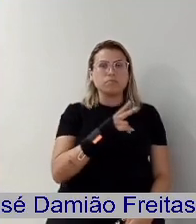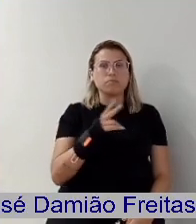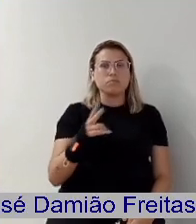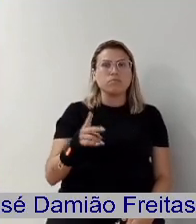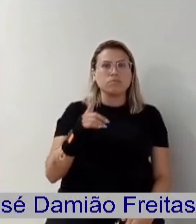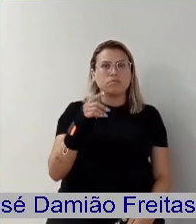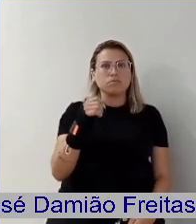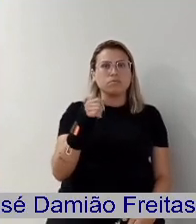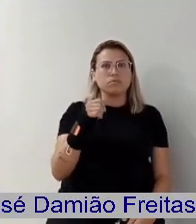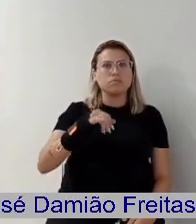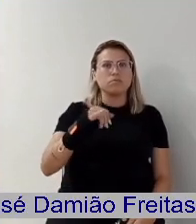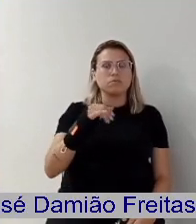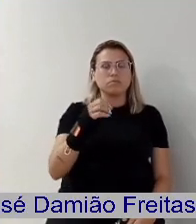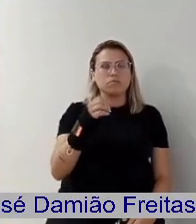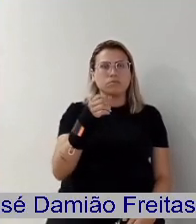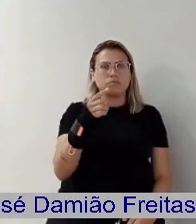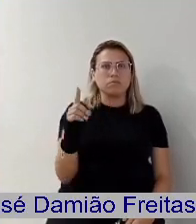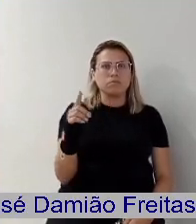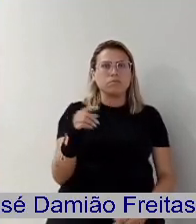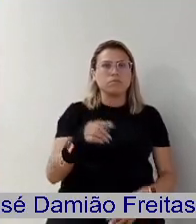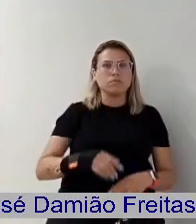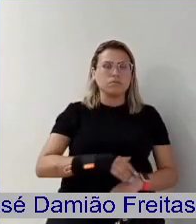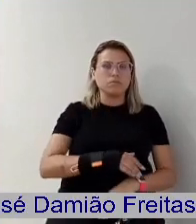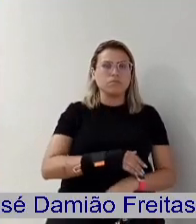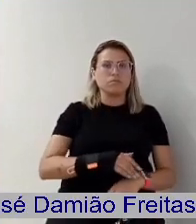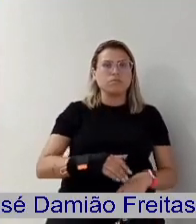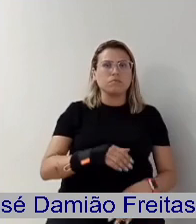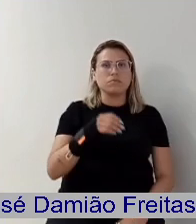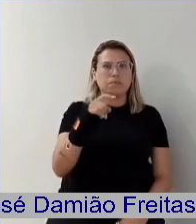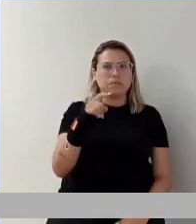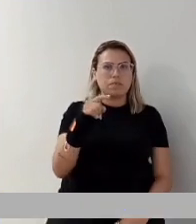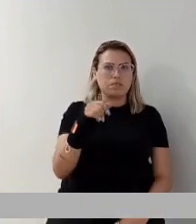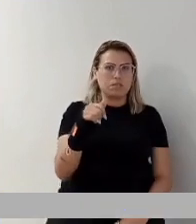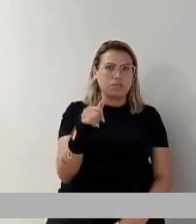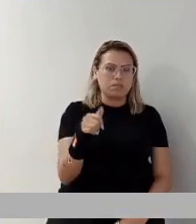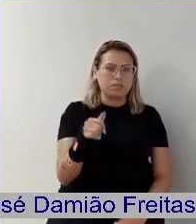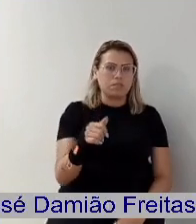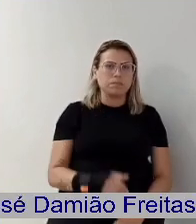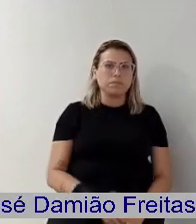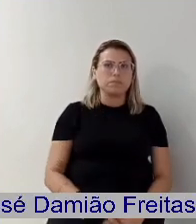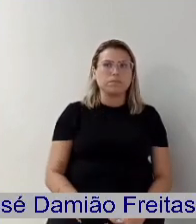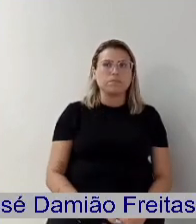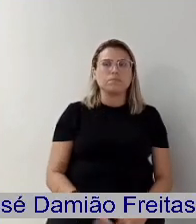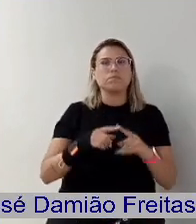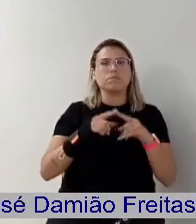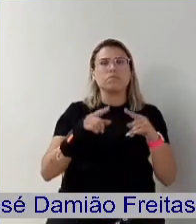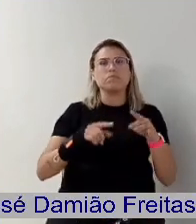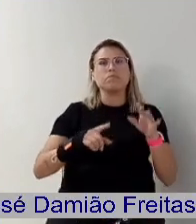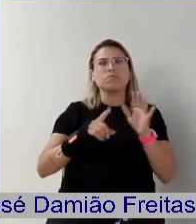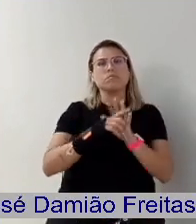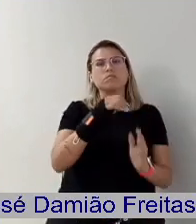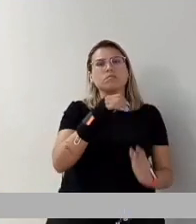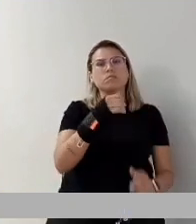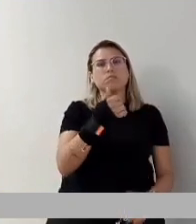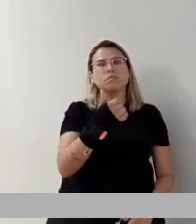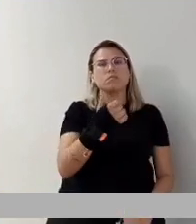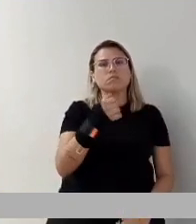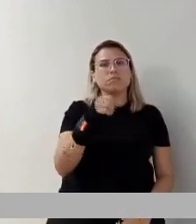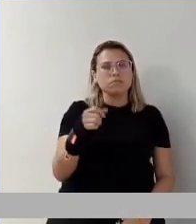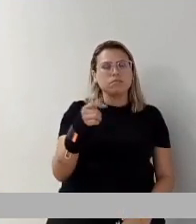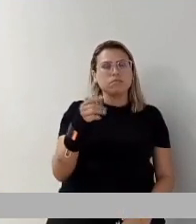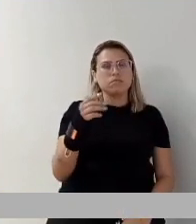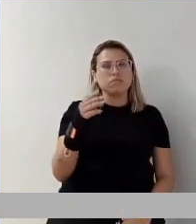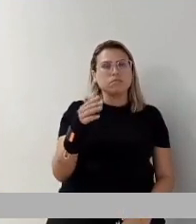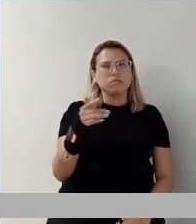denomina artéria Urbana de Rua artemisa Maria da da Conceição projeto de lei 018 de autoria do